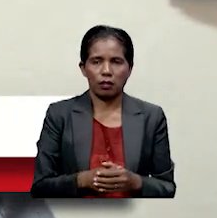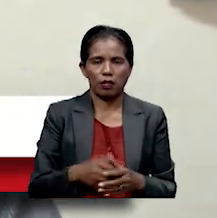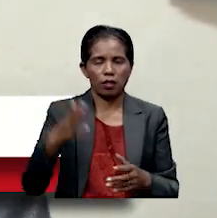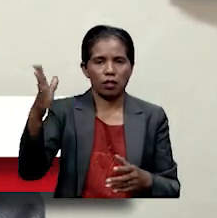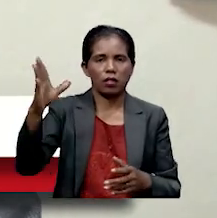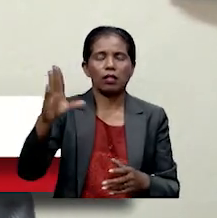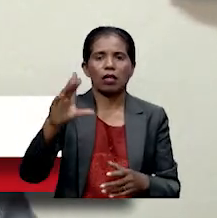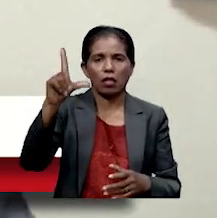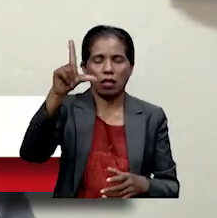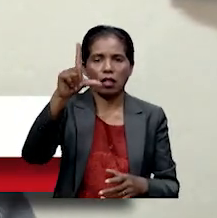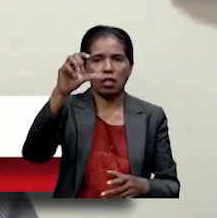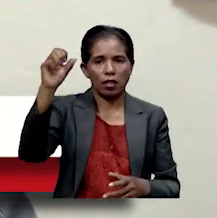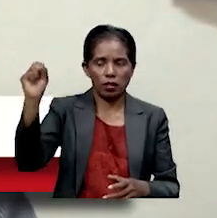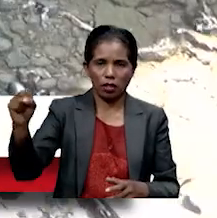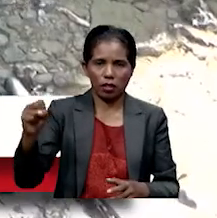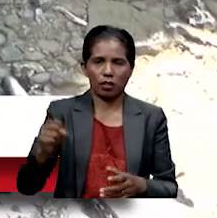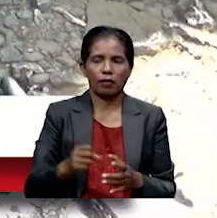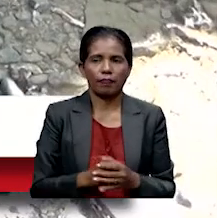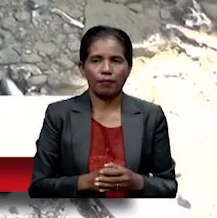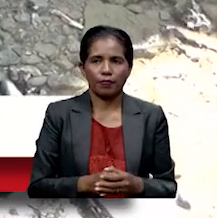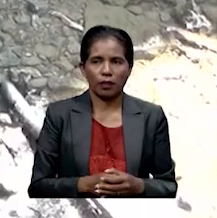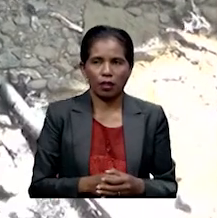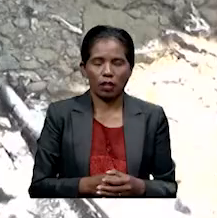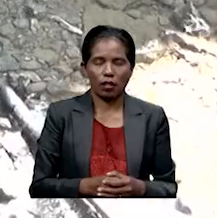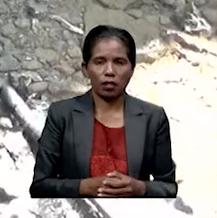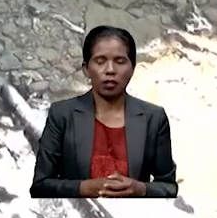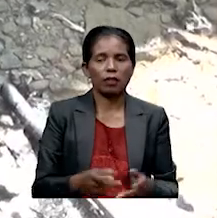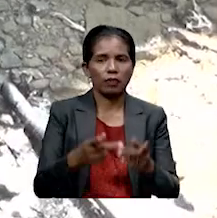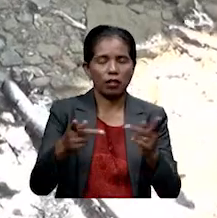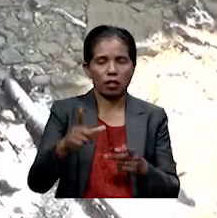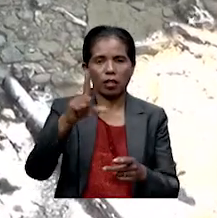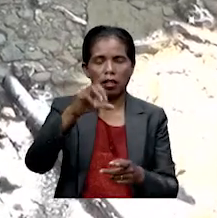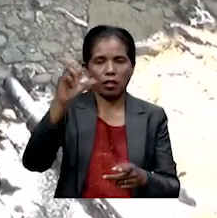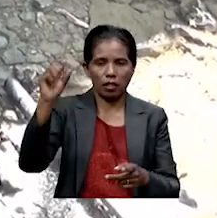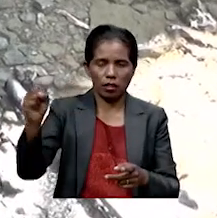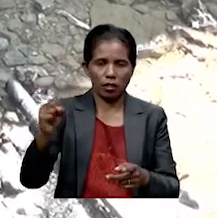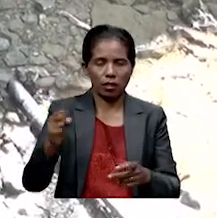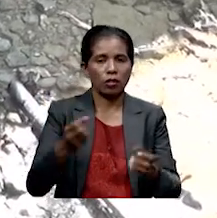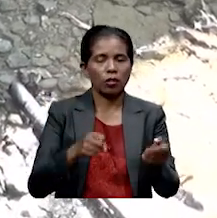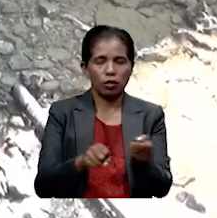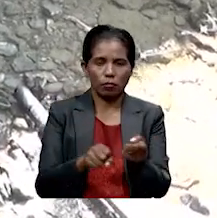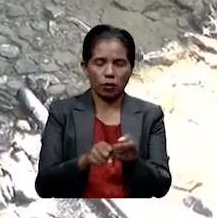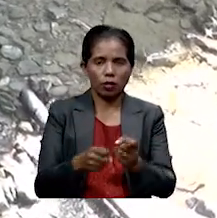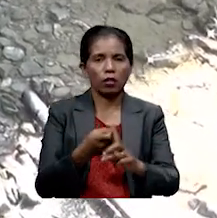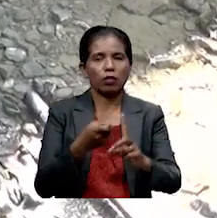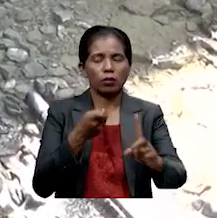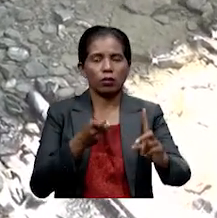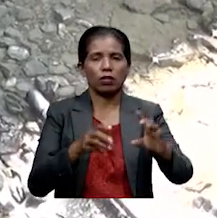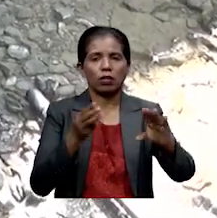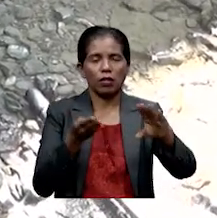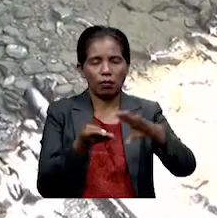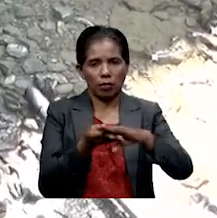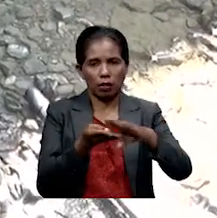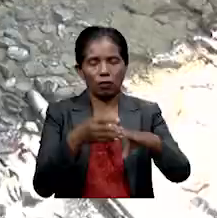no parte oeste nian. Parte leste se suporta o si Banco Mundial debe hetano